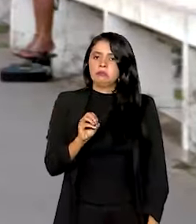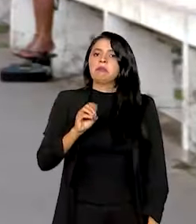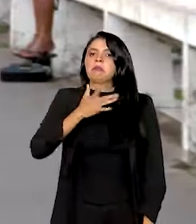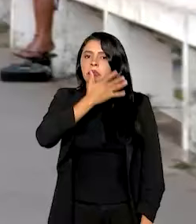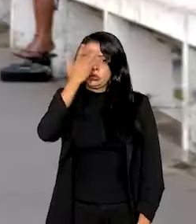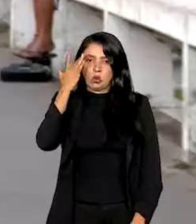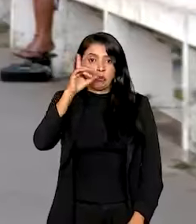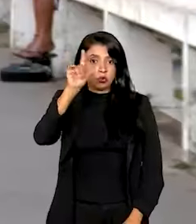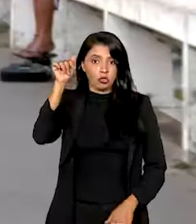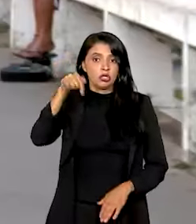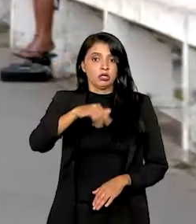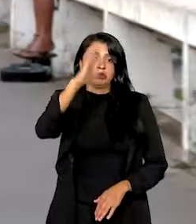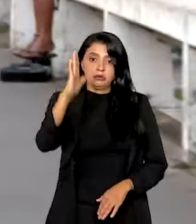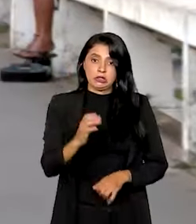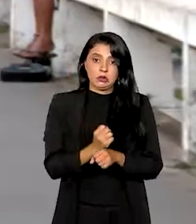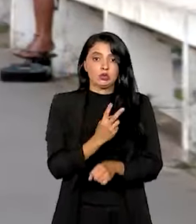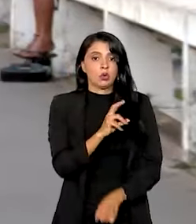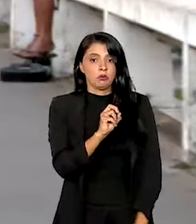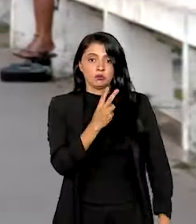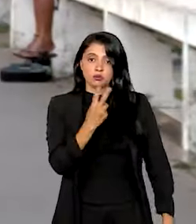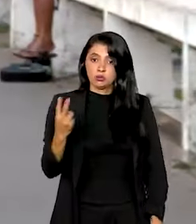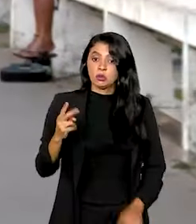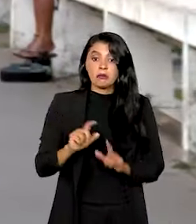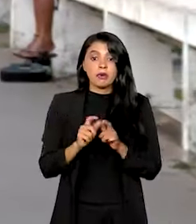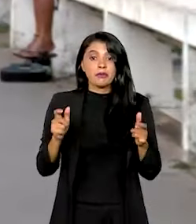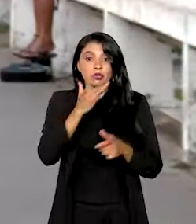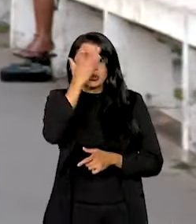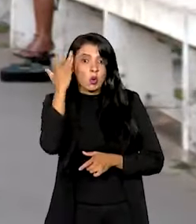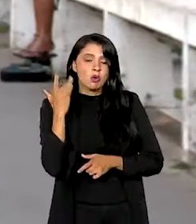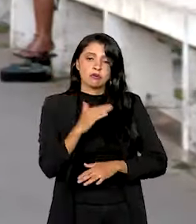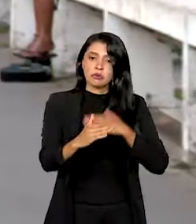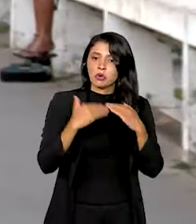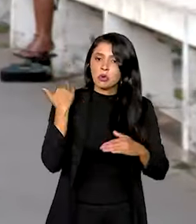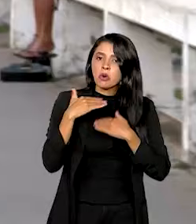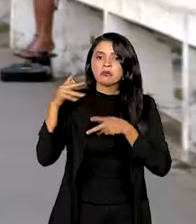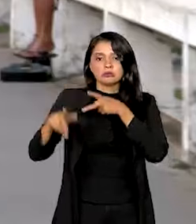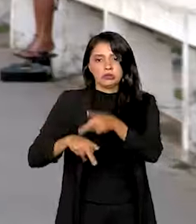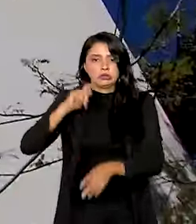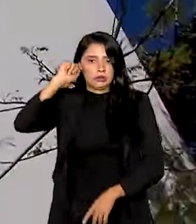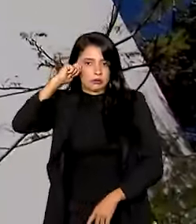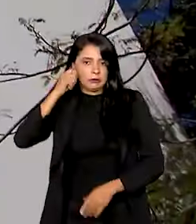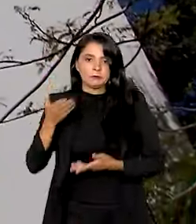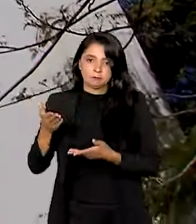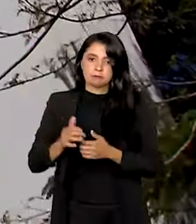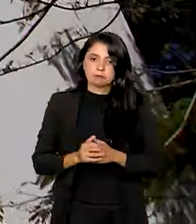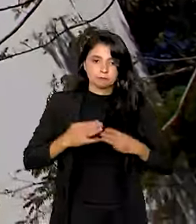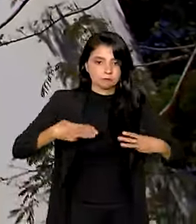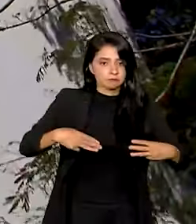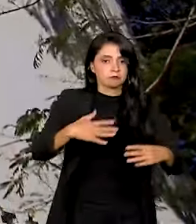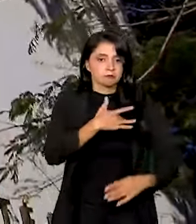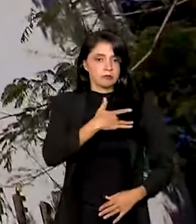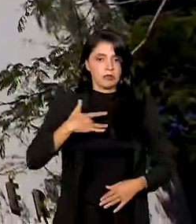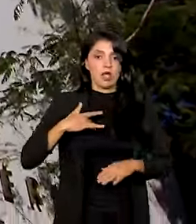dia no Brasil em 2022. E a maior parte dessas mortes se concentrou entre a população negra. O Ministério da